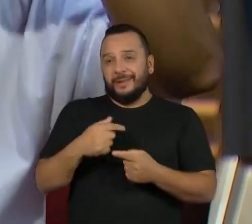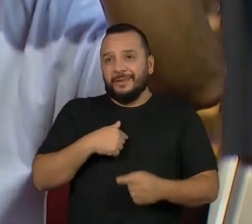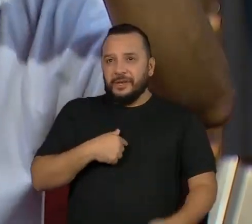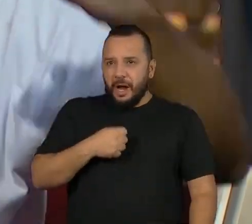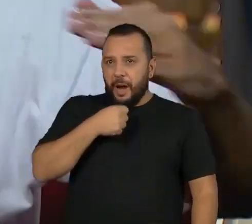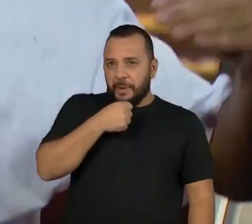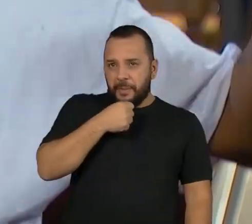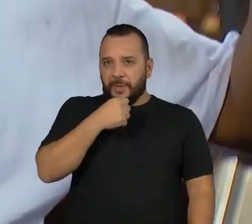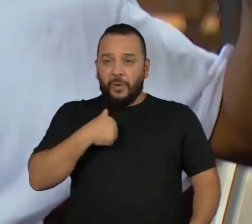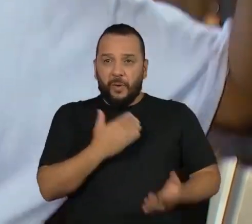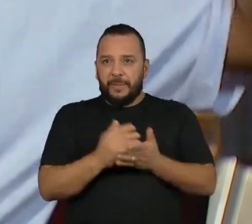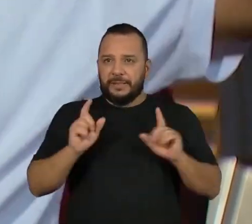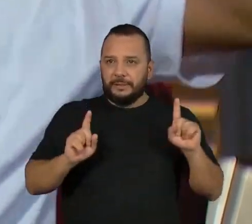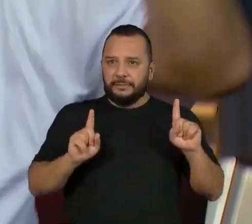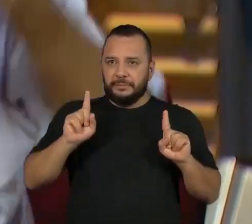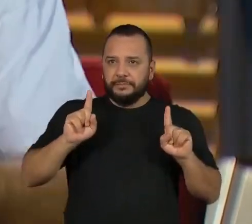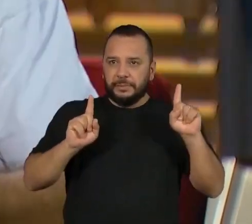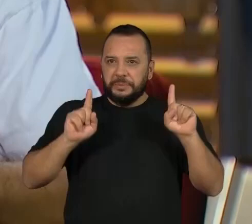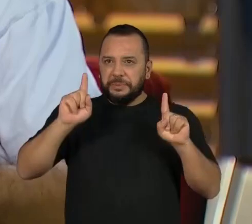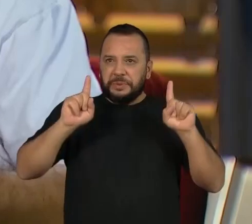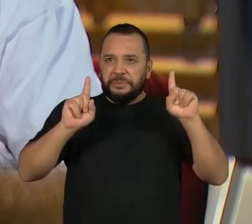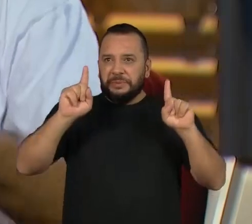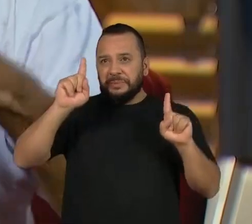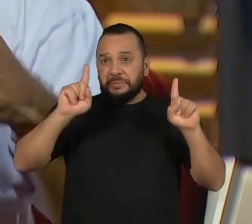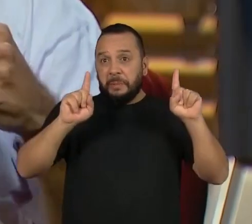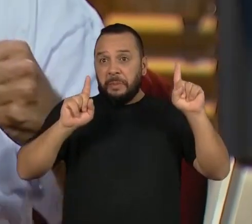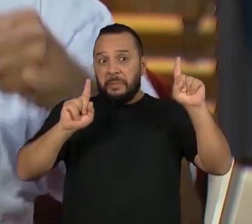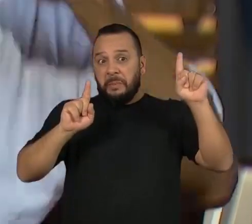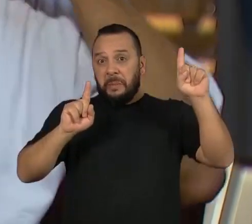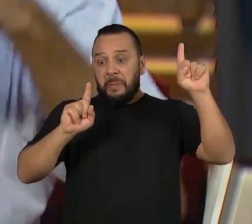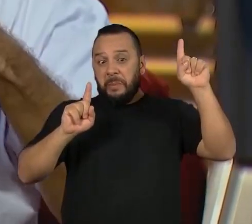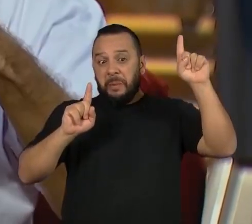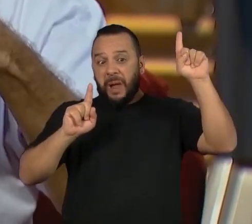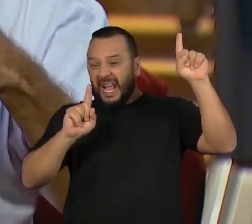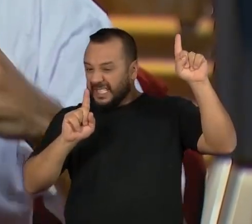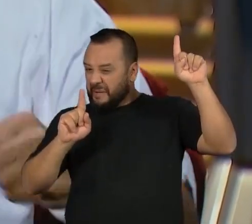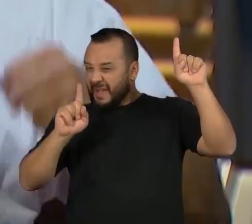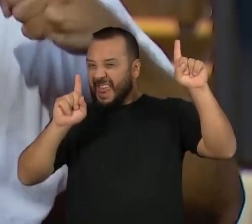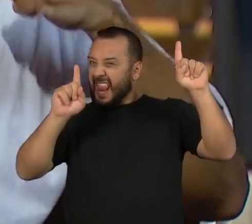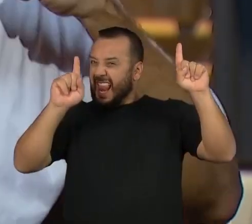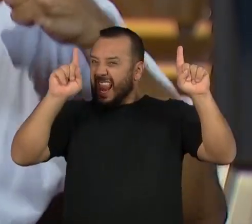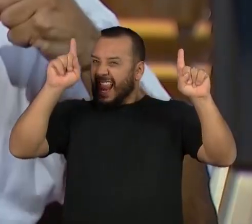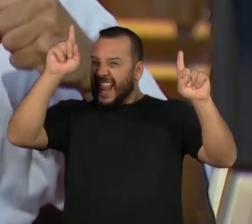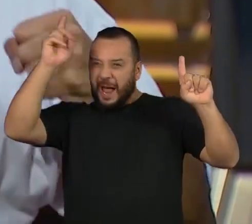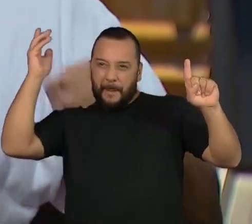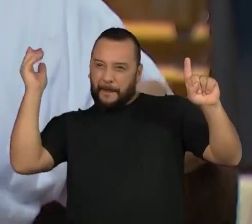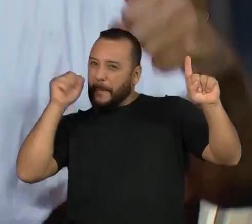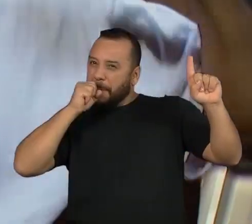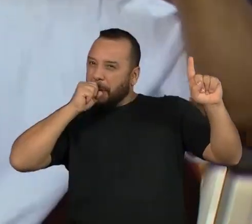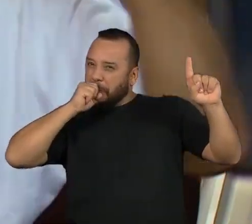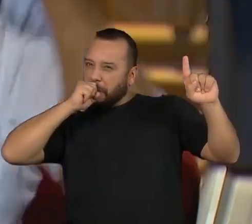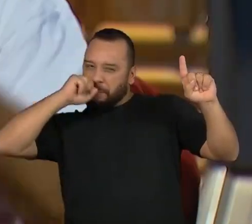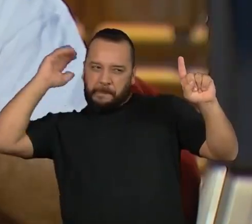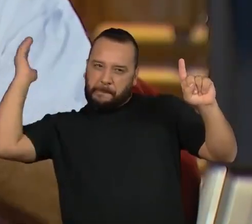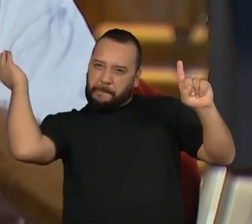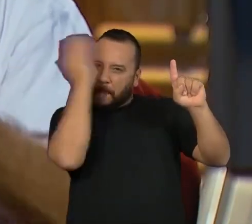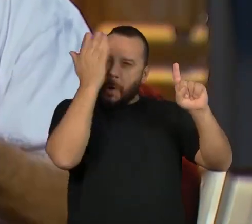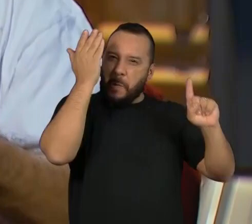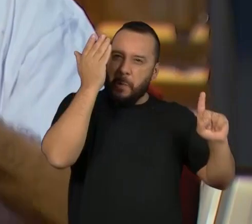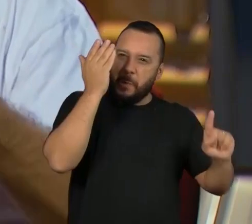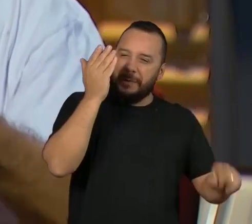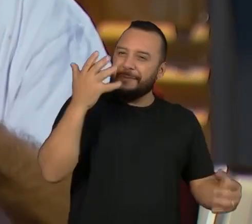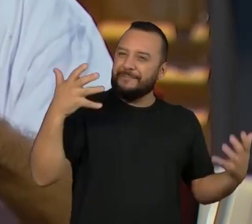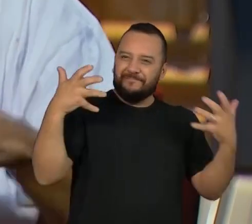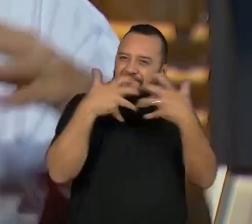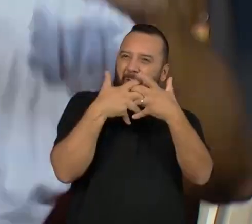construção e quando ele chega e dá aquela Punch Line que a Punch Line é a linha de soco é a rima de efeito quando ele consegue encaixar